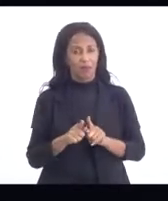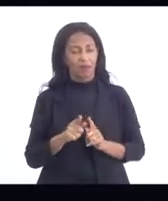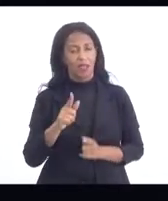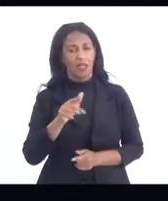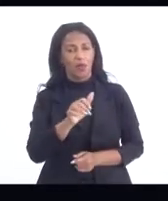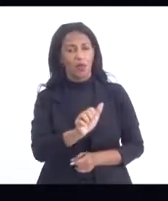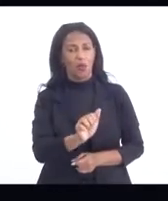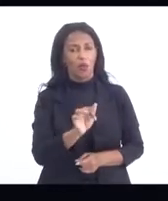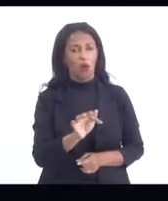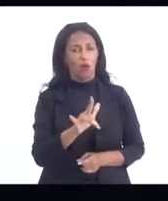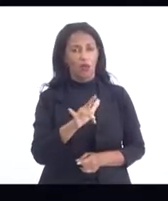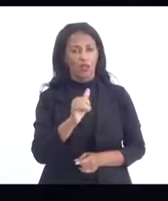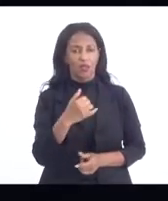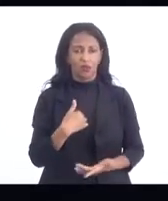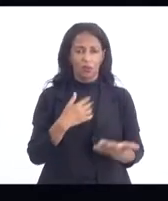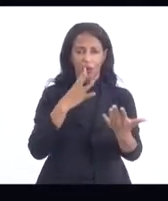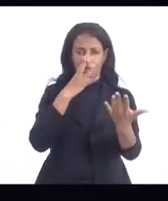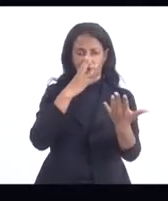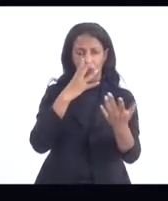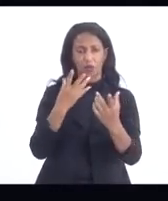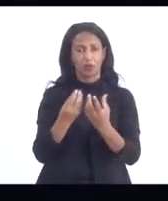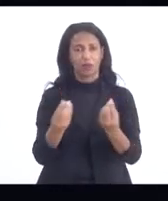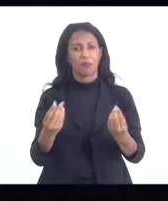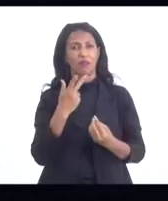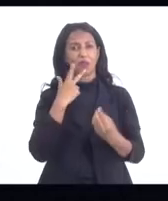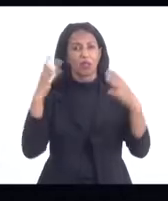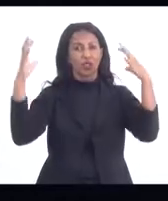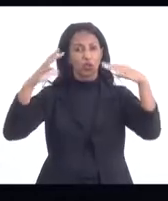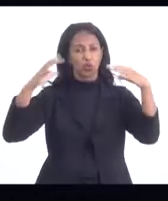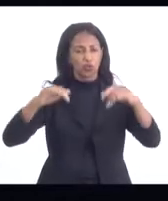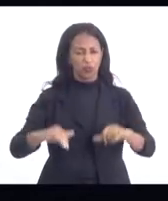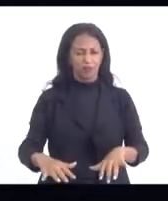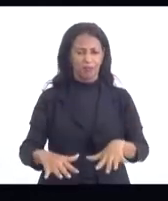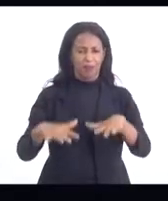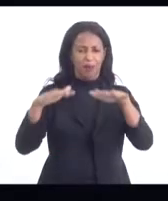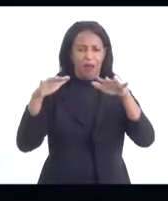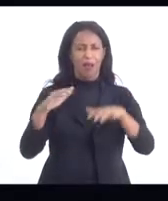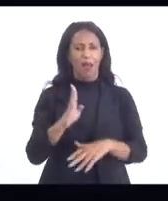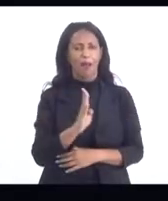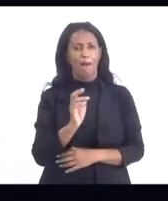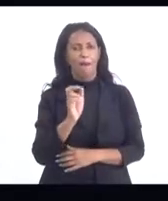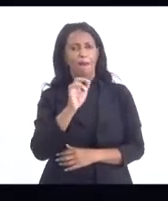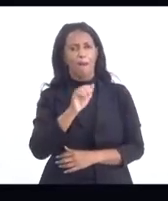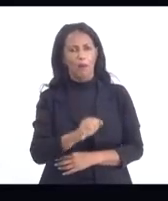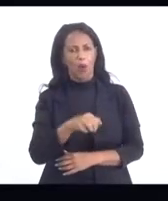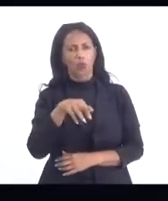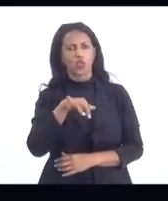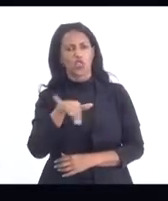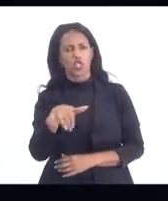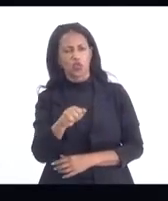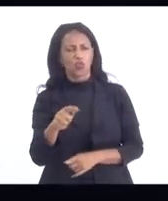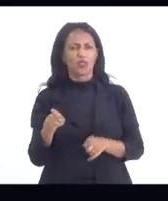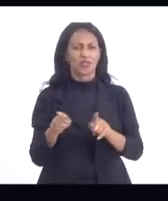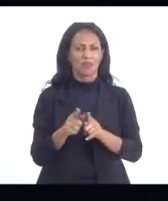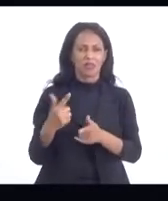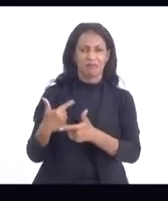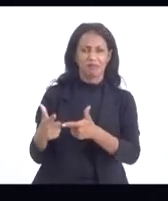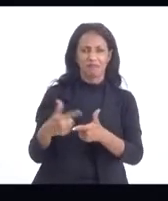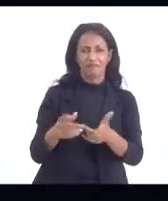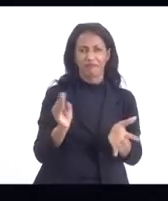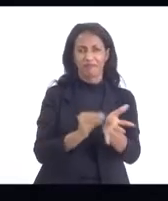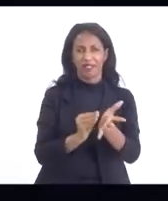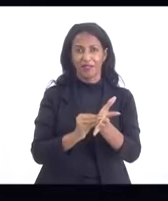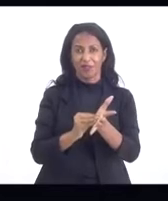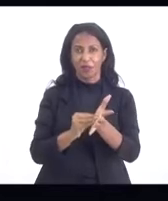Alfredão, que eu muito admiro, citaram o caso da enchente. Bom Jesus é terra de extremos. Na falta da